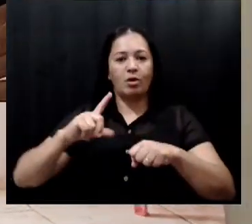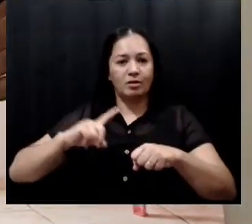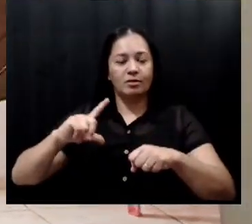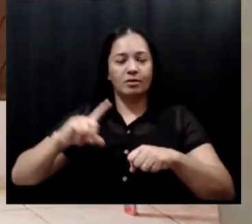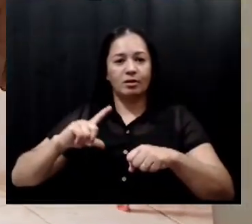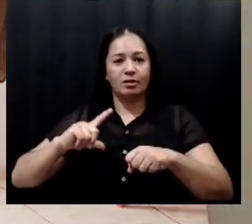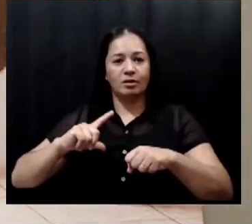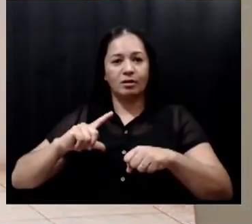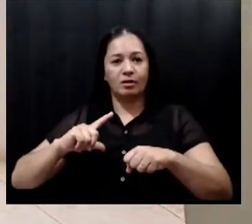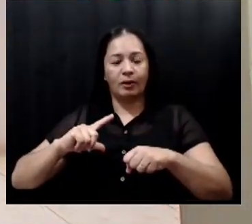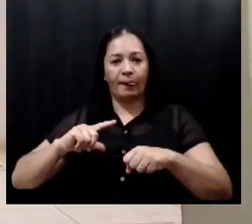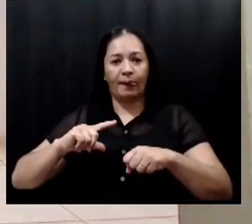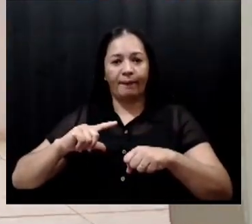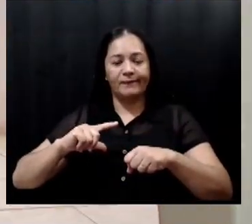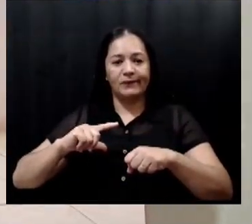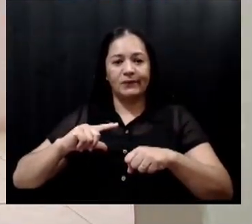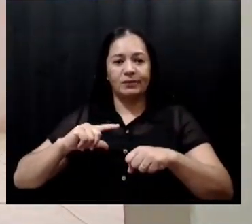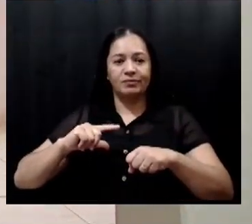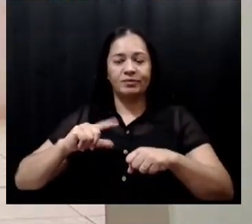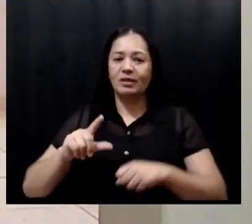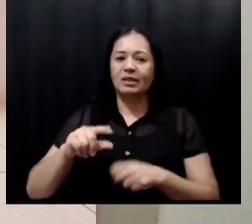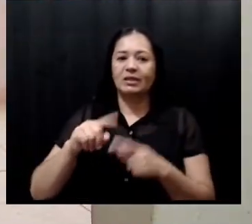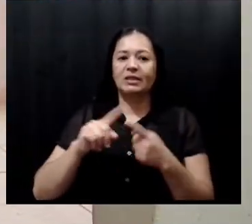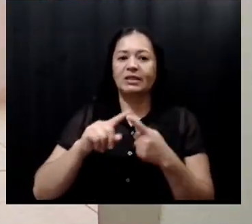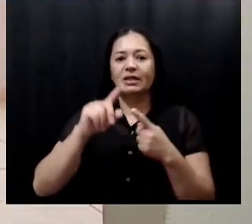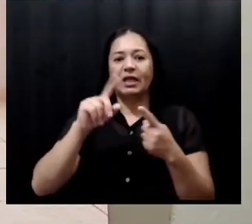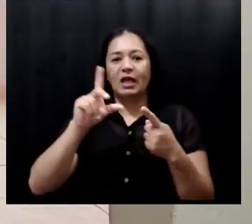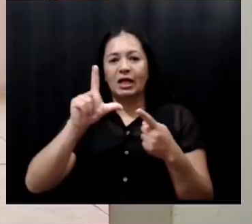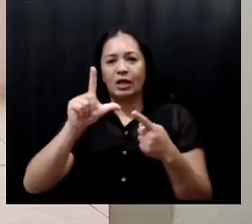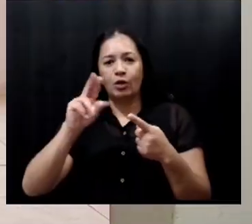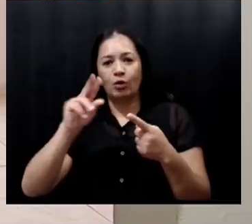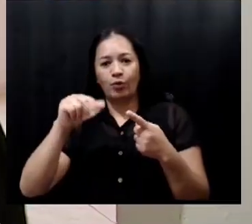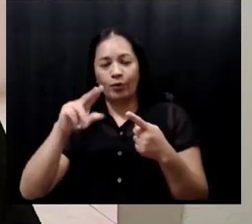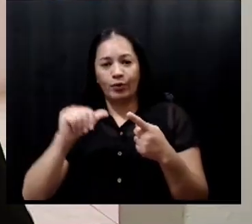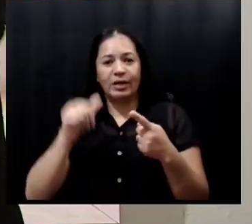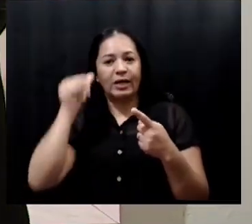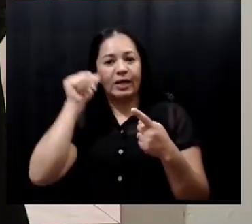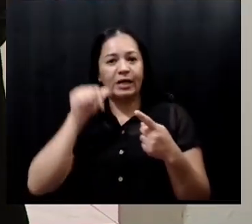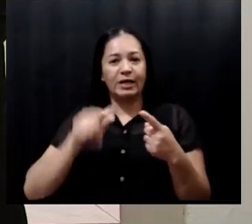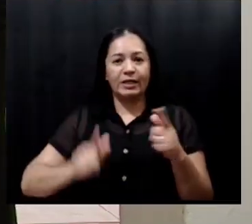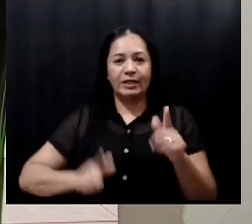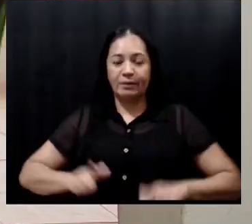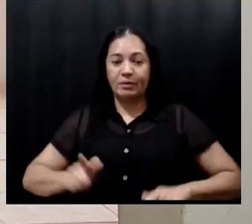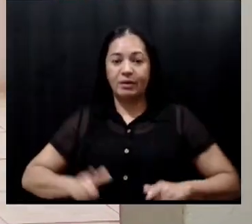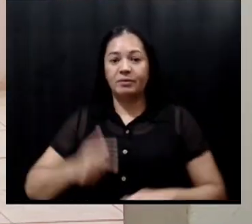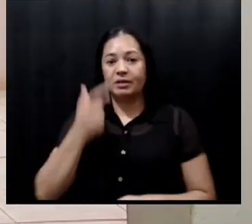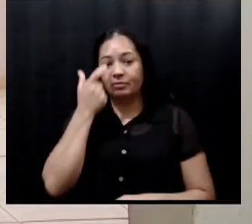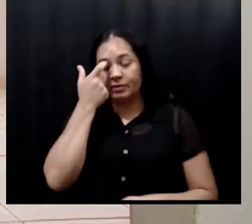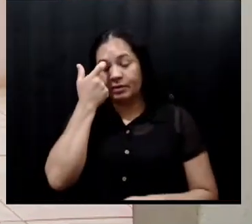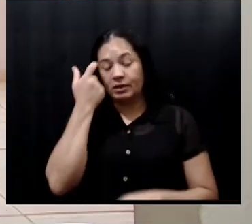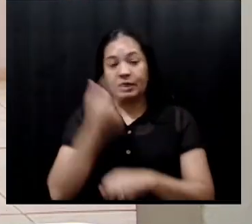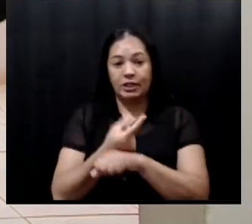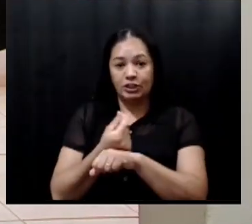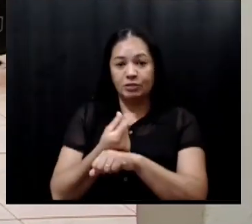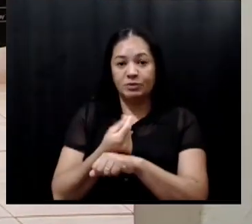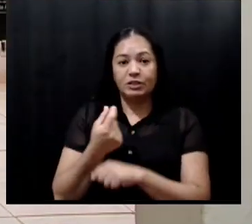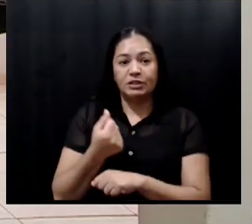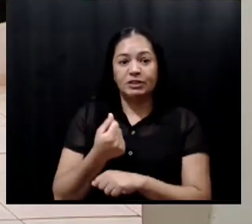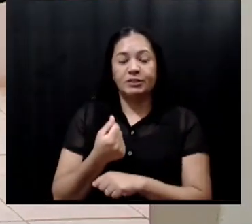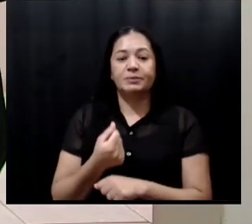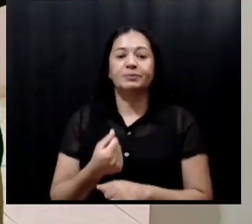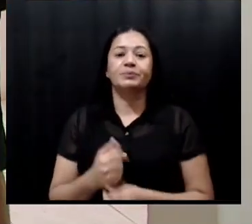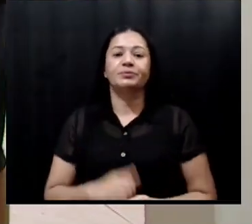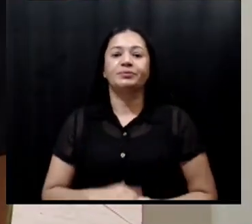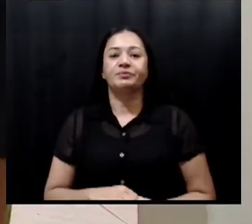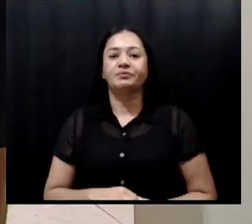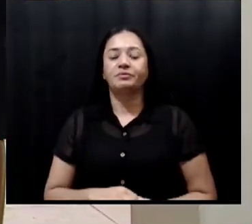E daí eu tenho a Luana, minha prima, que trabalha com a gente aqui, que ela fica no caixa, ela que recebe os pedidos. Tem minha mãe que ajuda na